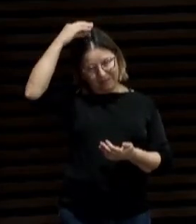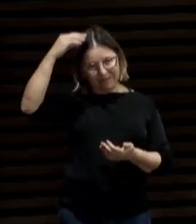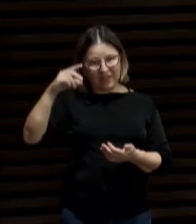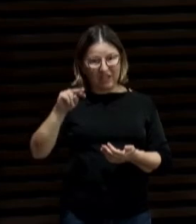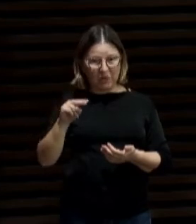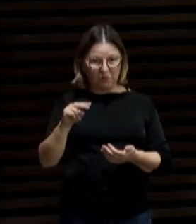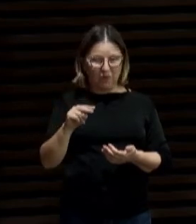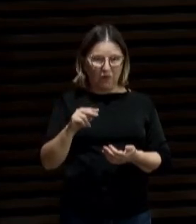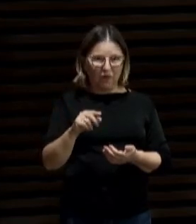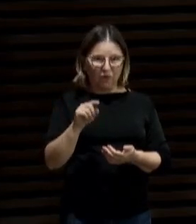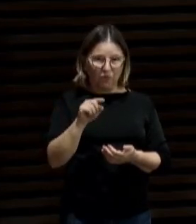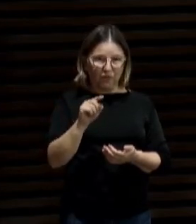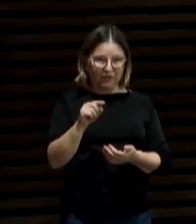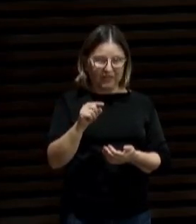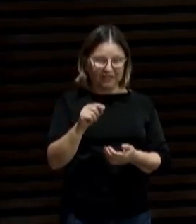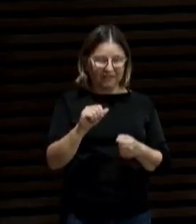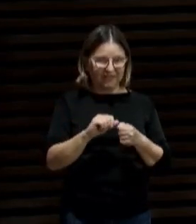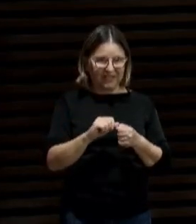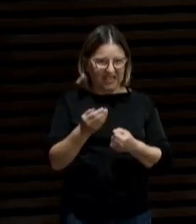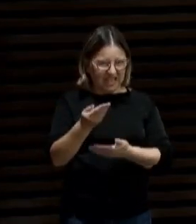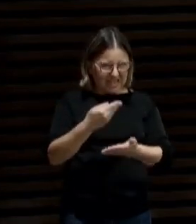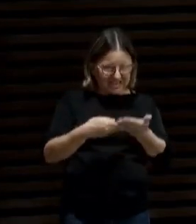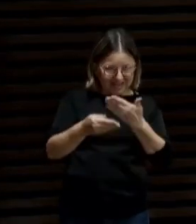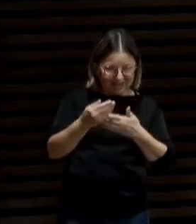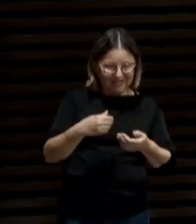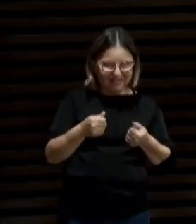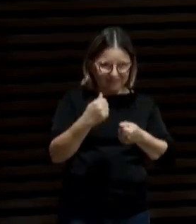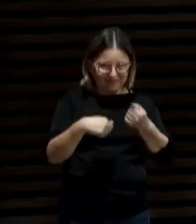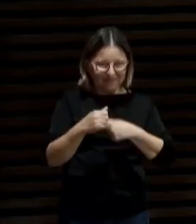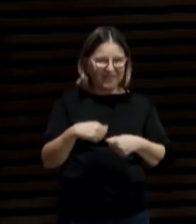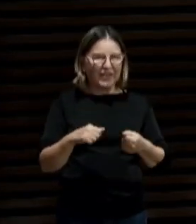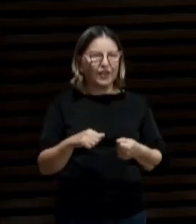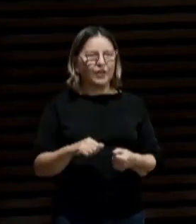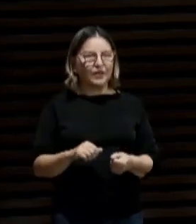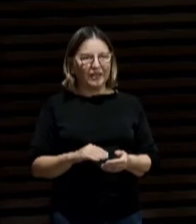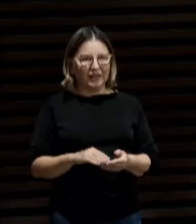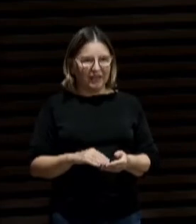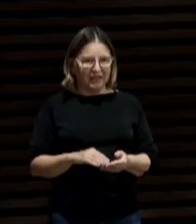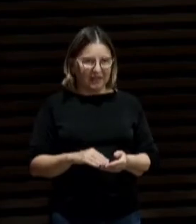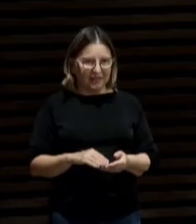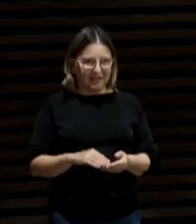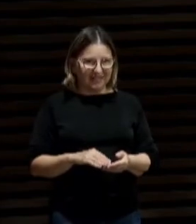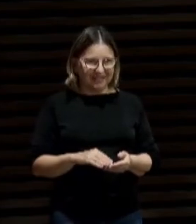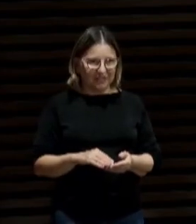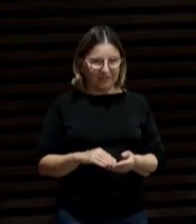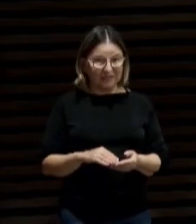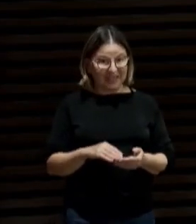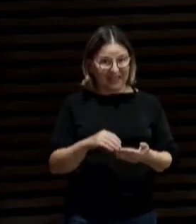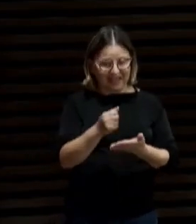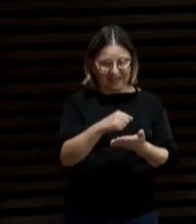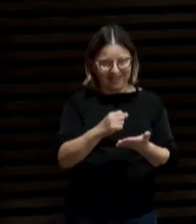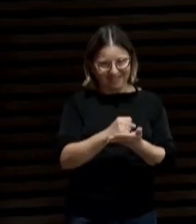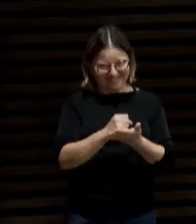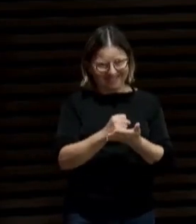um negócio? Estou olhando para o Tiago ali, dono de imobiliária. Quando você faz um negócio, fechou, toca aqui, então deposita aqui, assina o contrato e faz um